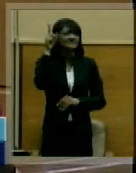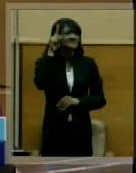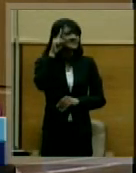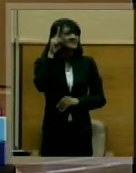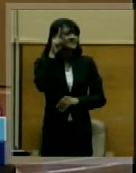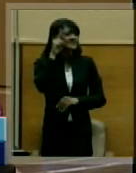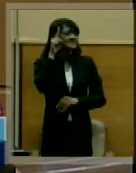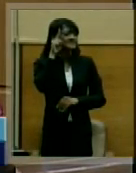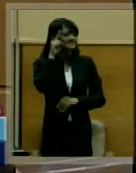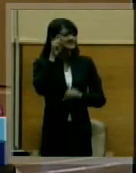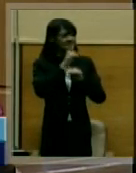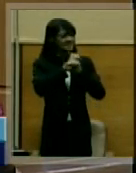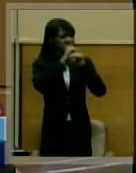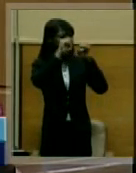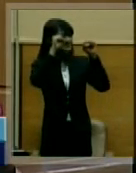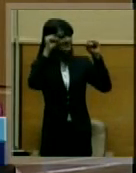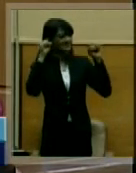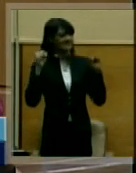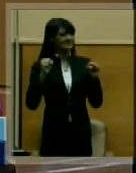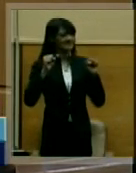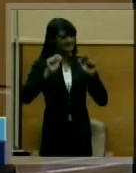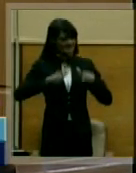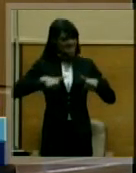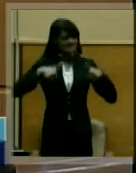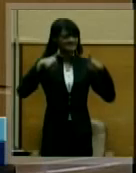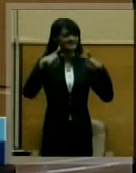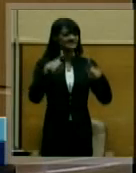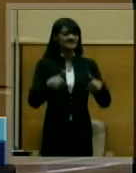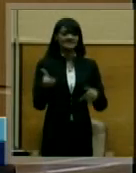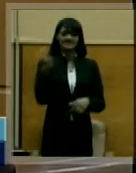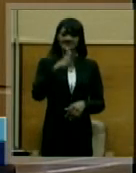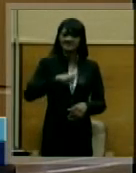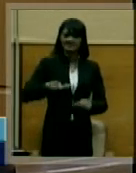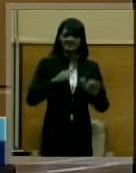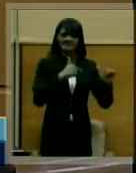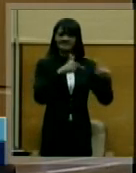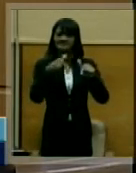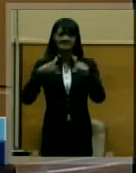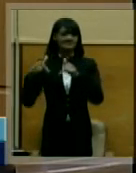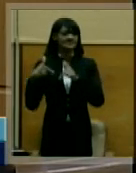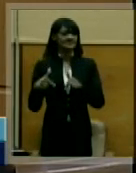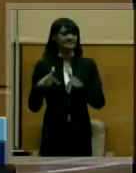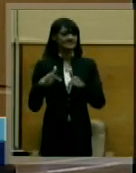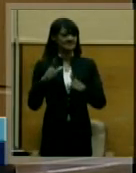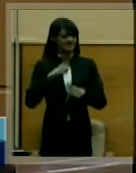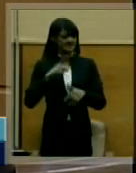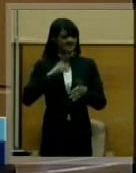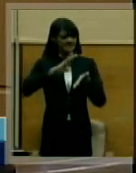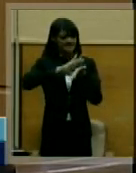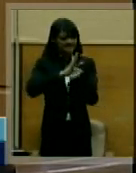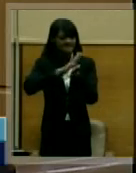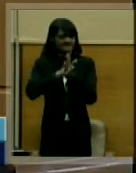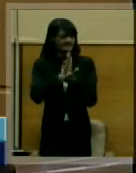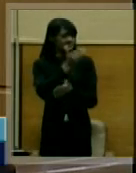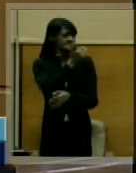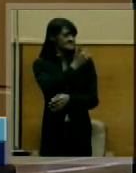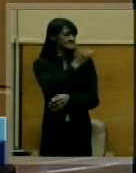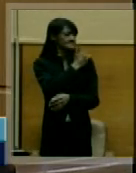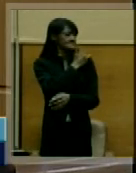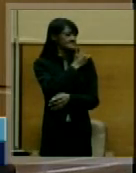tendo a obrigação de superar e enfrentar mais um dia de batalhas contra dificuldades e preconceitos,